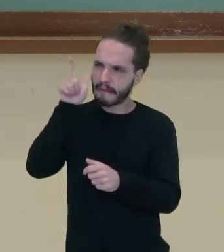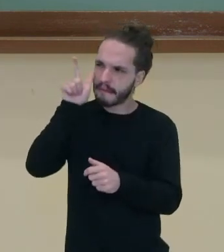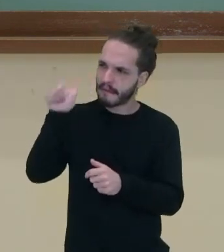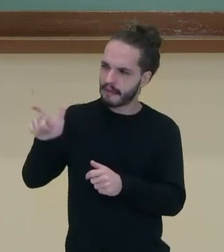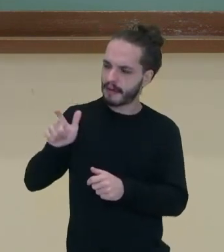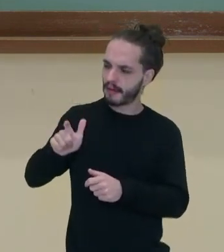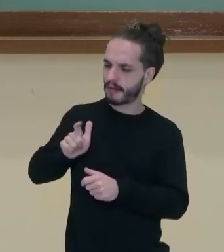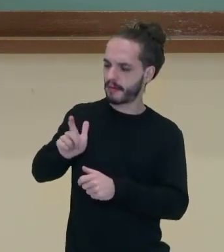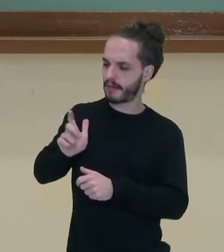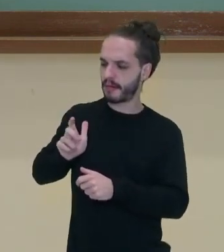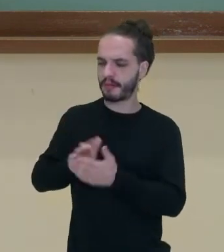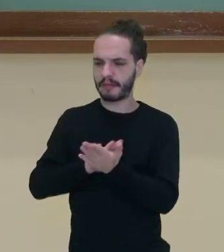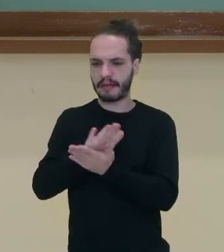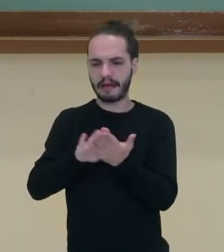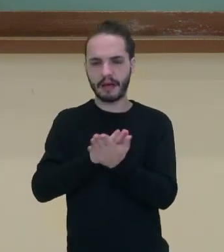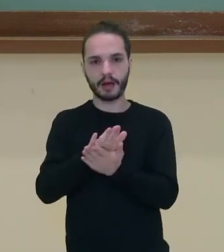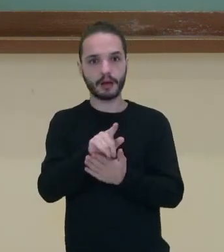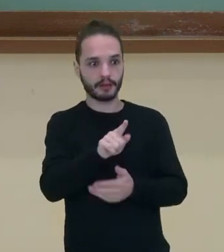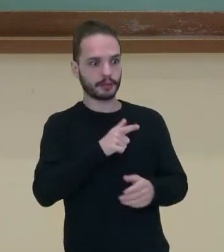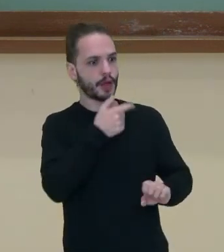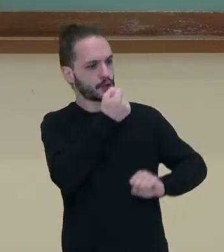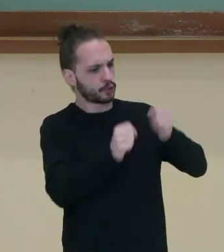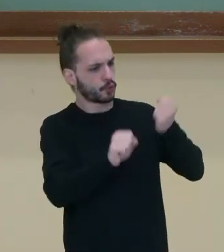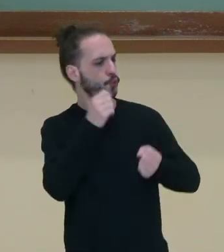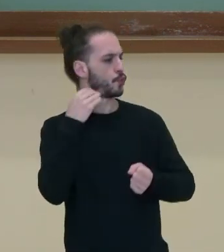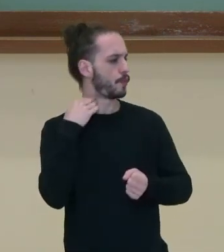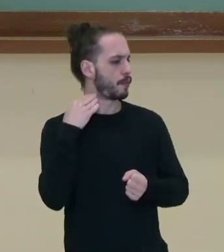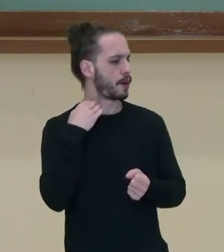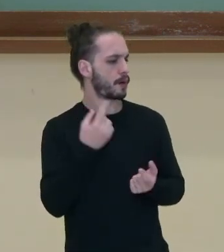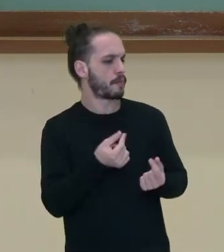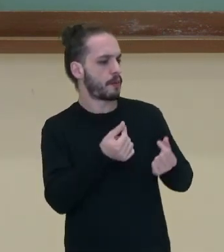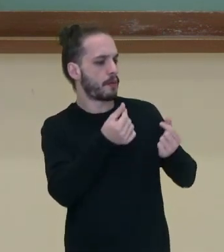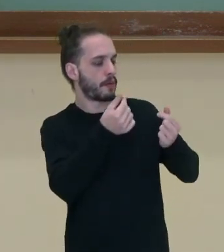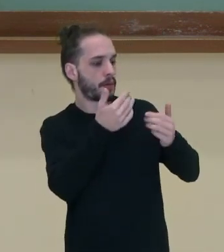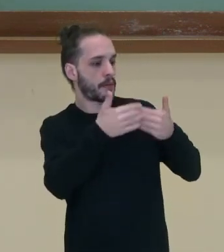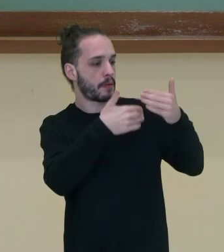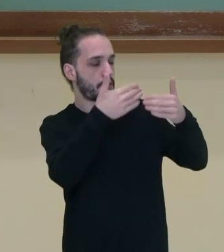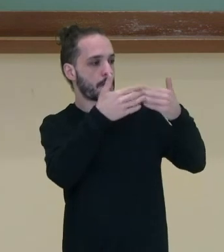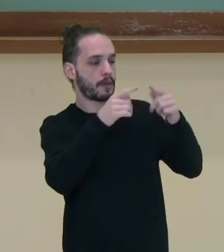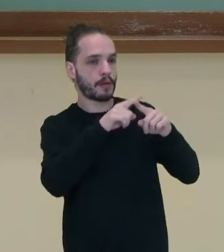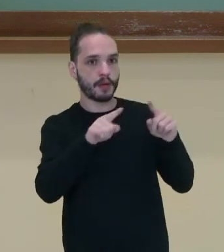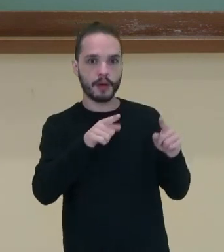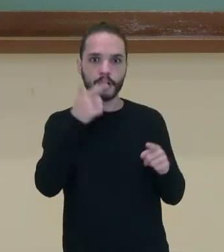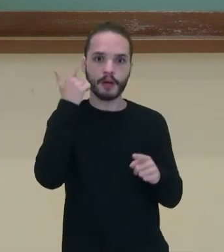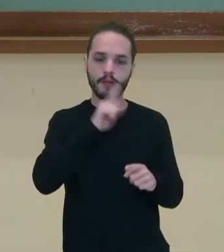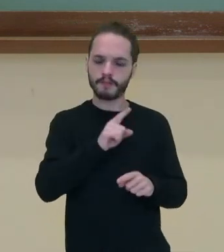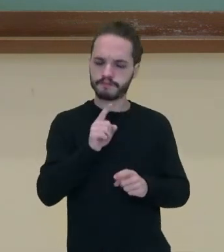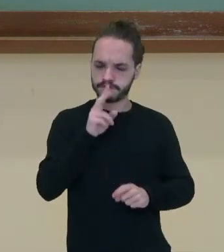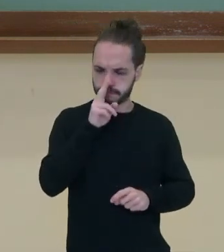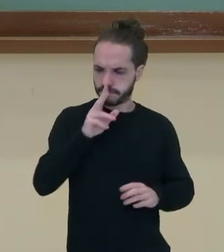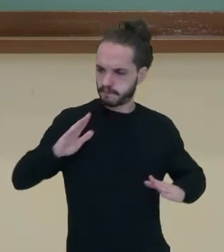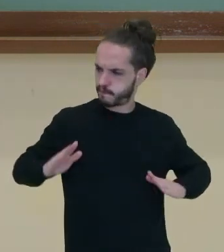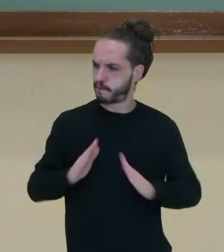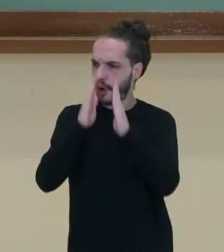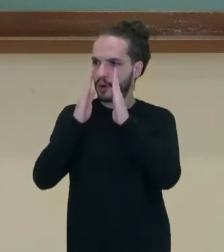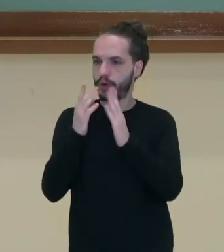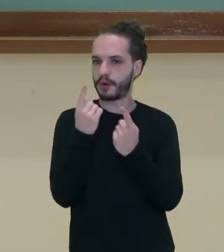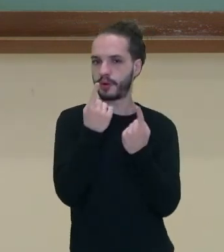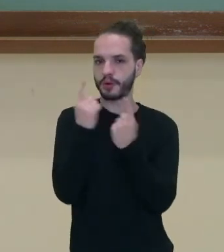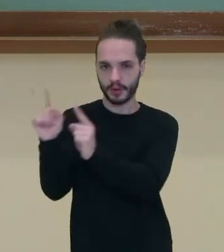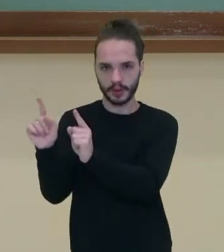constrói indústria, os banqueiros, né, estão enriquecendo e eles vão ter força para bater, né, de frente